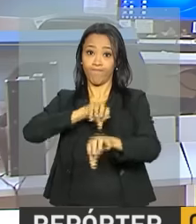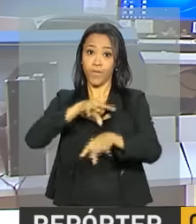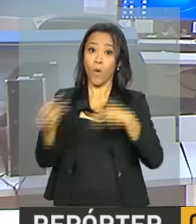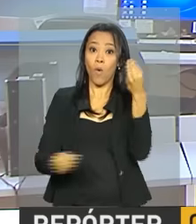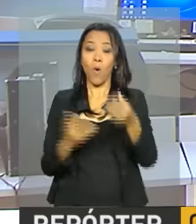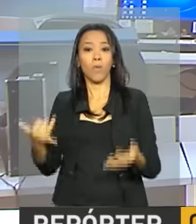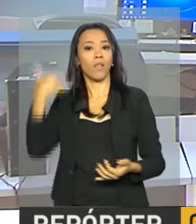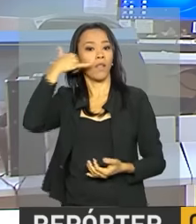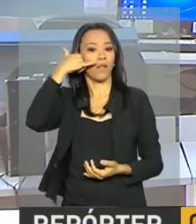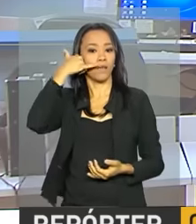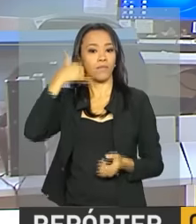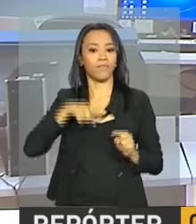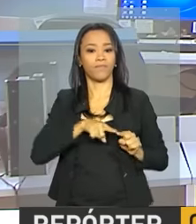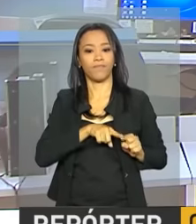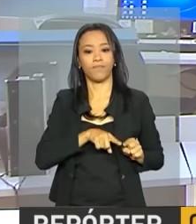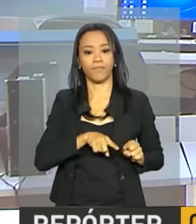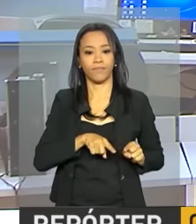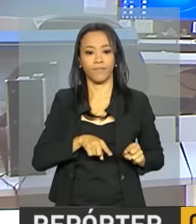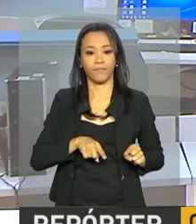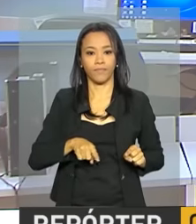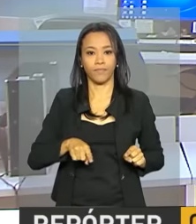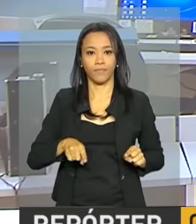telefone 0800